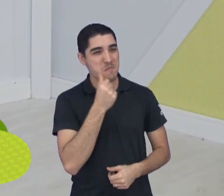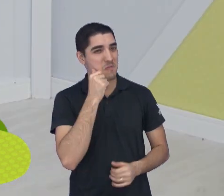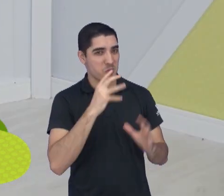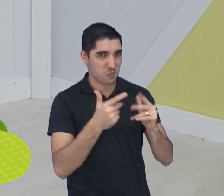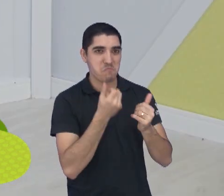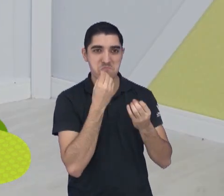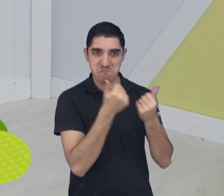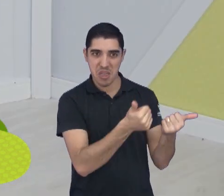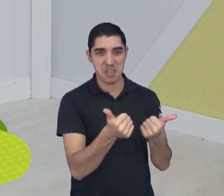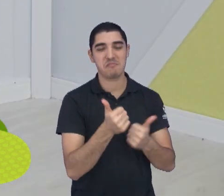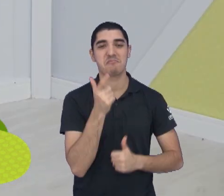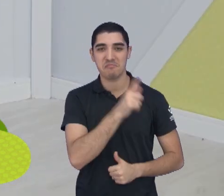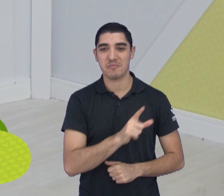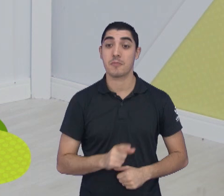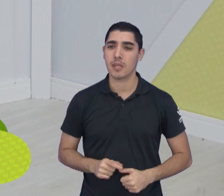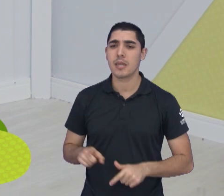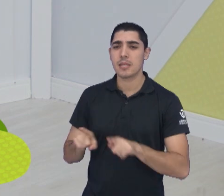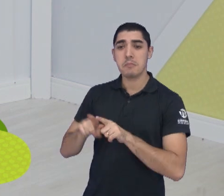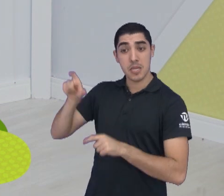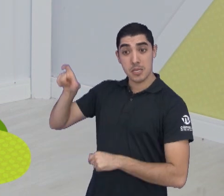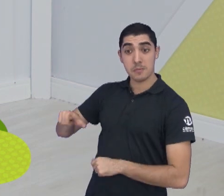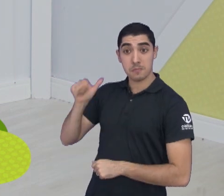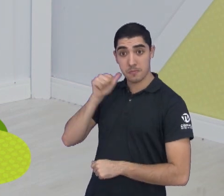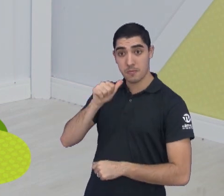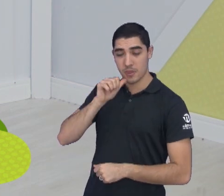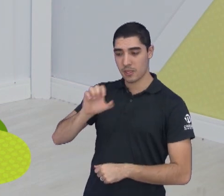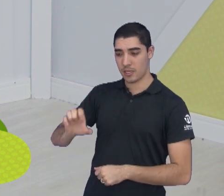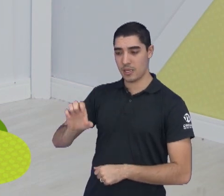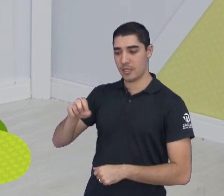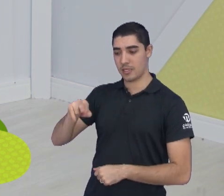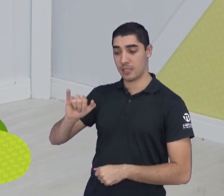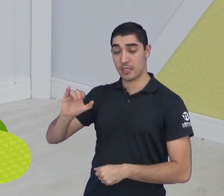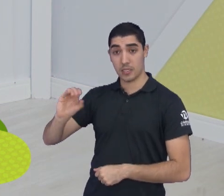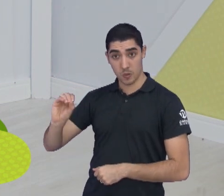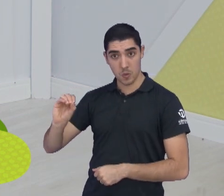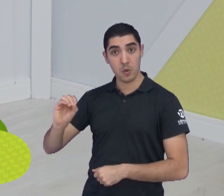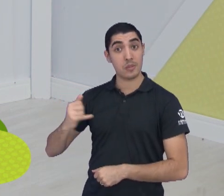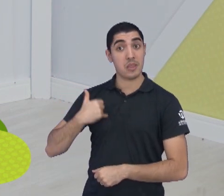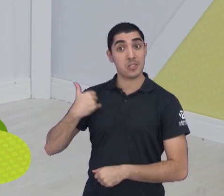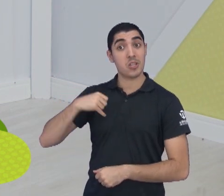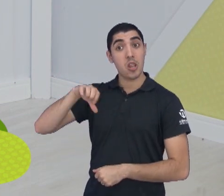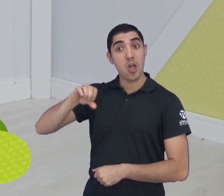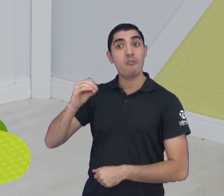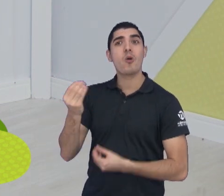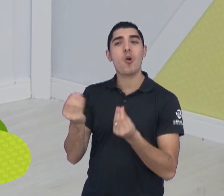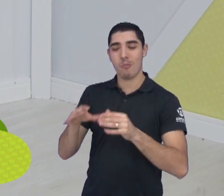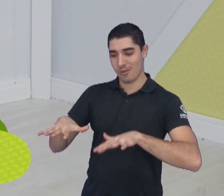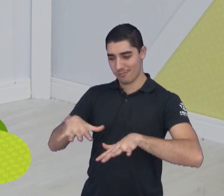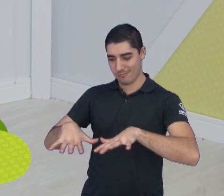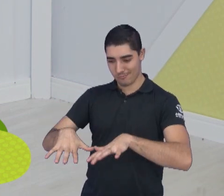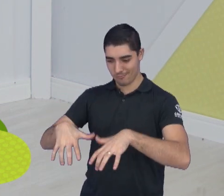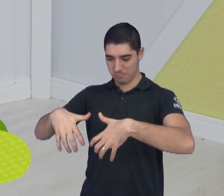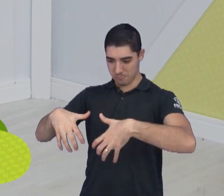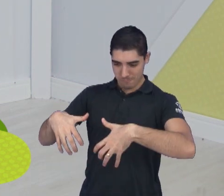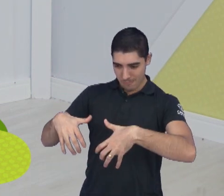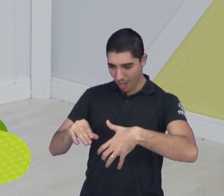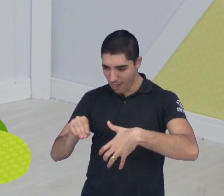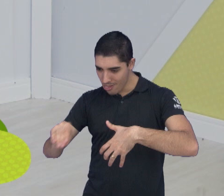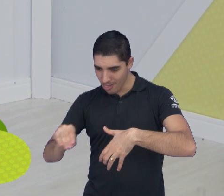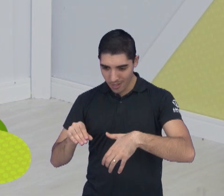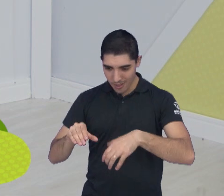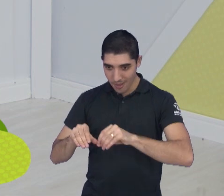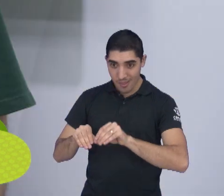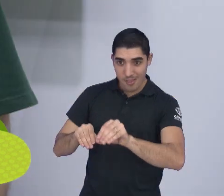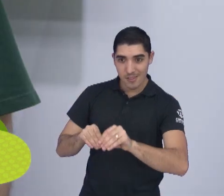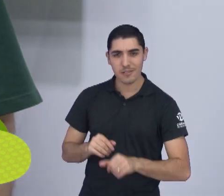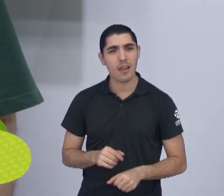é, e a atleta dona Emiko Kobayashi, 90 anos do dominó, Brunão, só na pedrinha ali, só tuk-tuk e vamos vai que vai.